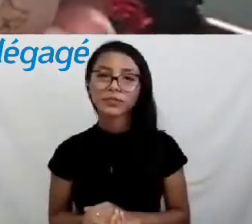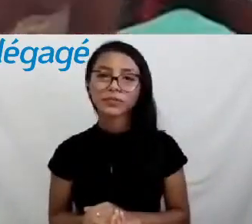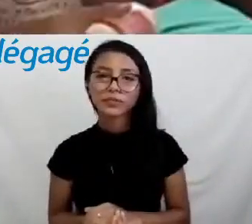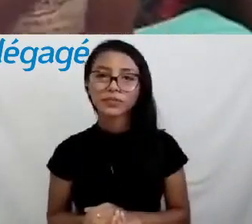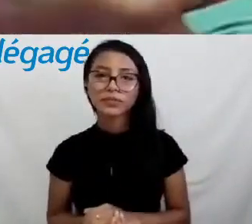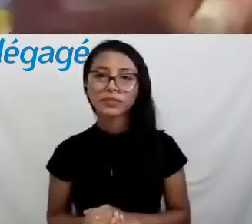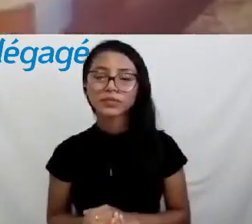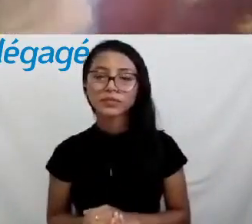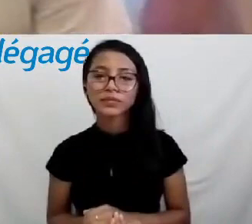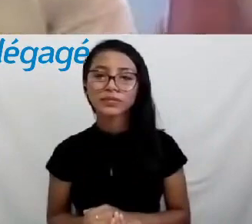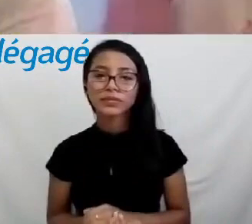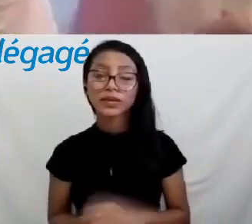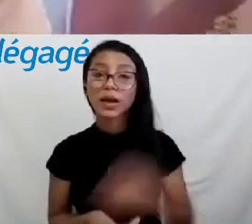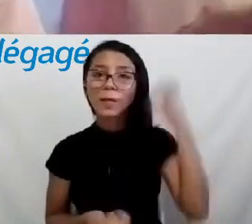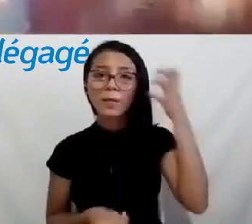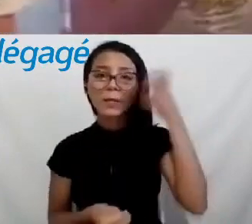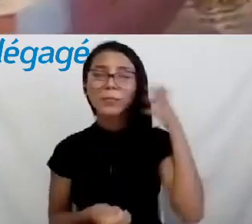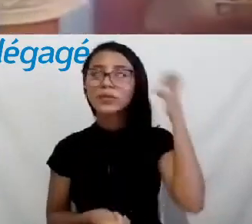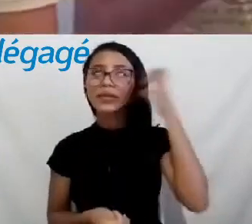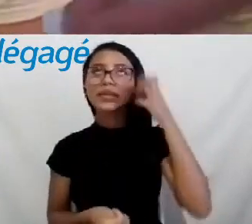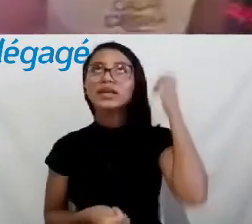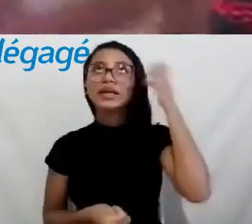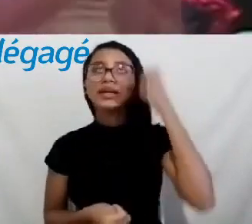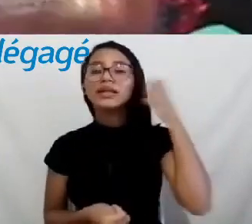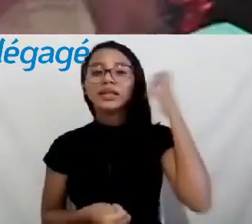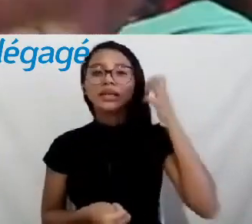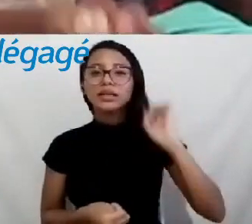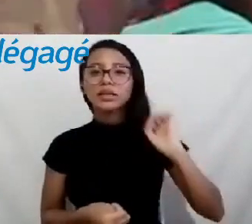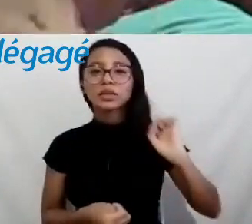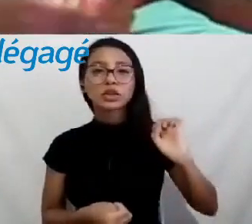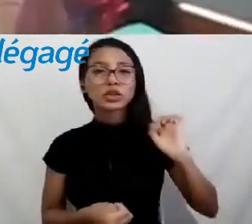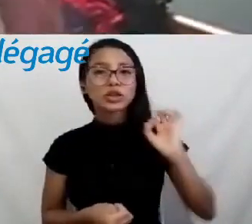magia muito grande, por exemplo,